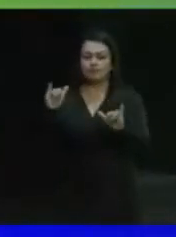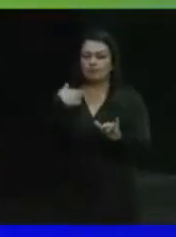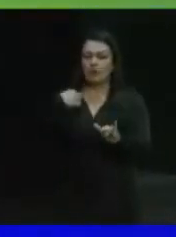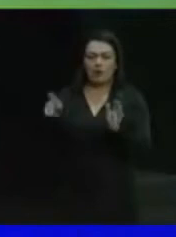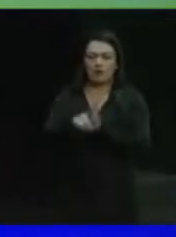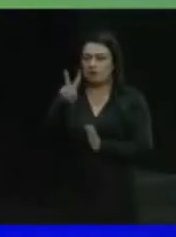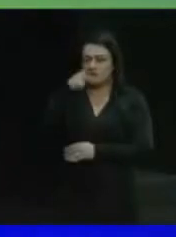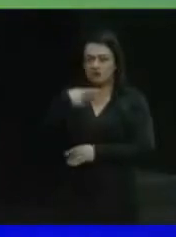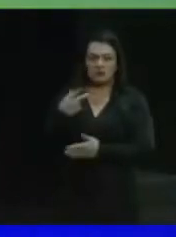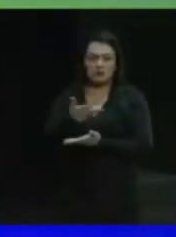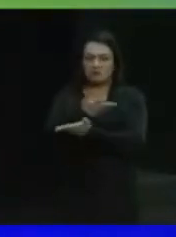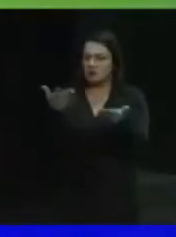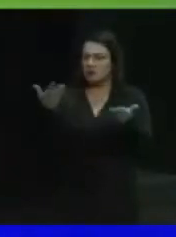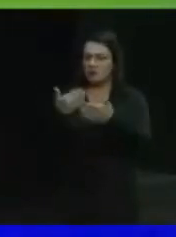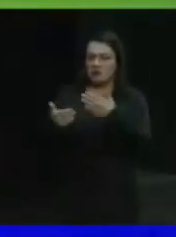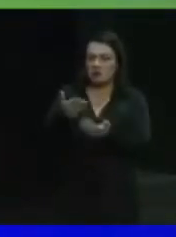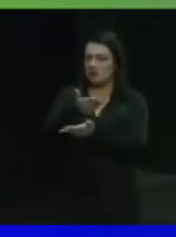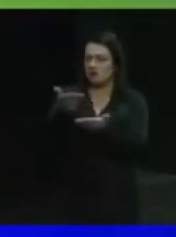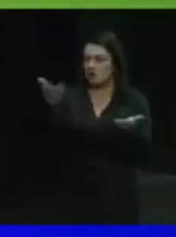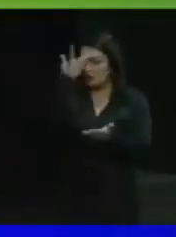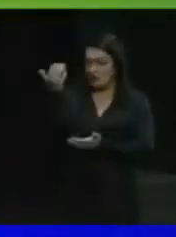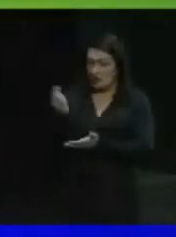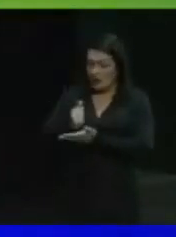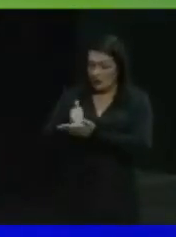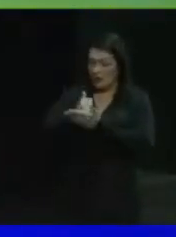mim e para qualquer pessoa que quiser me apoiar.